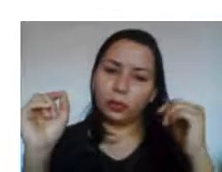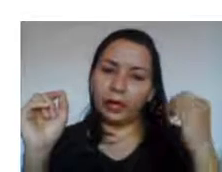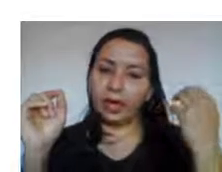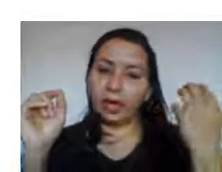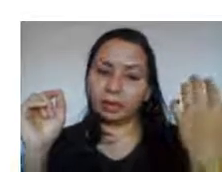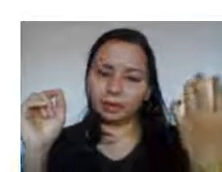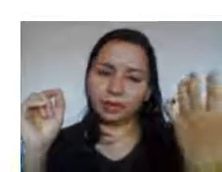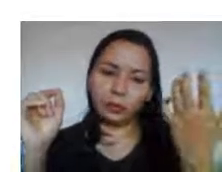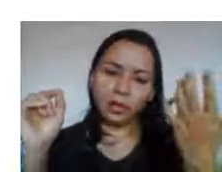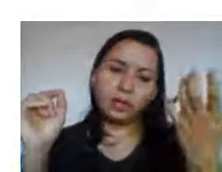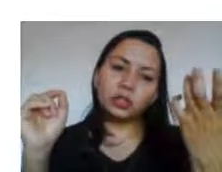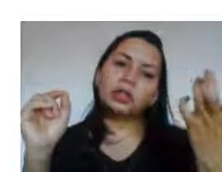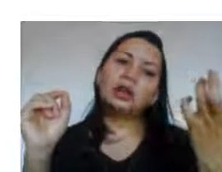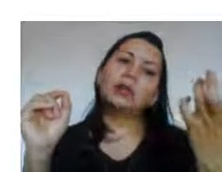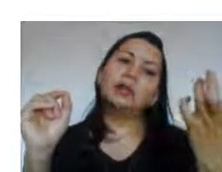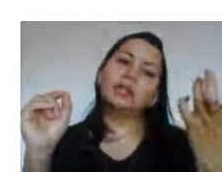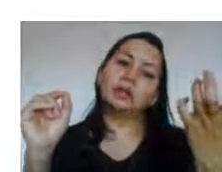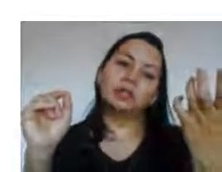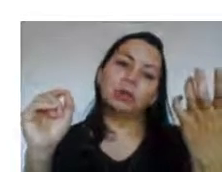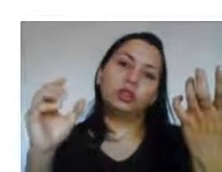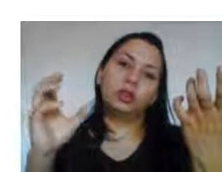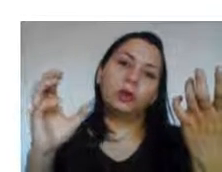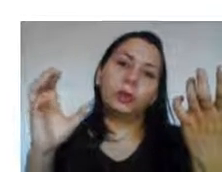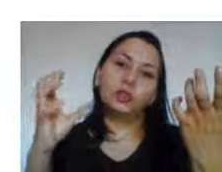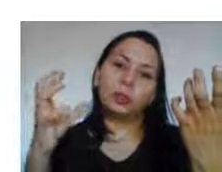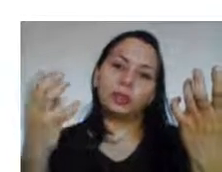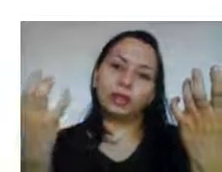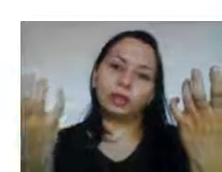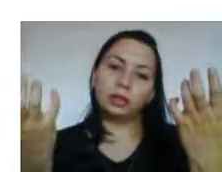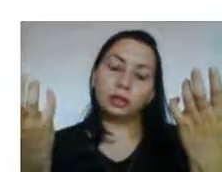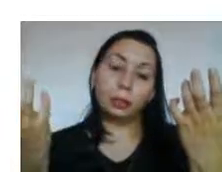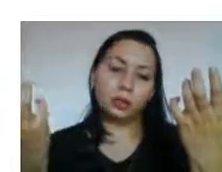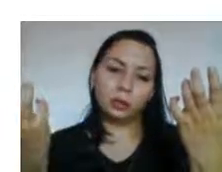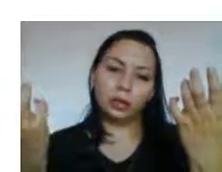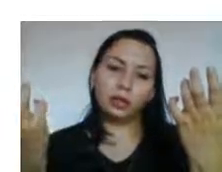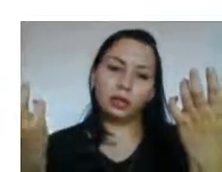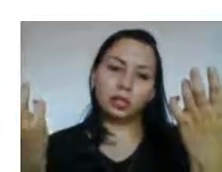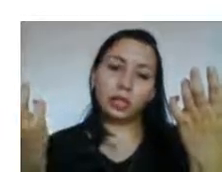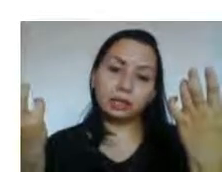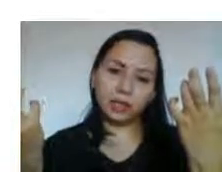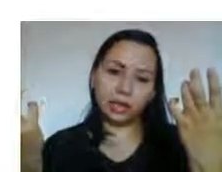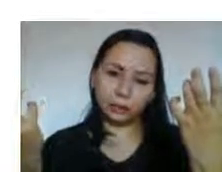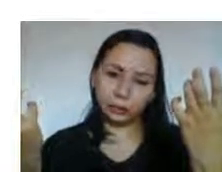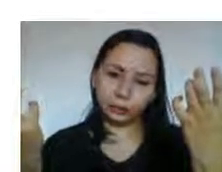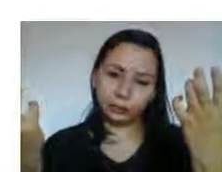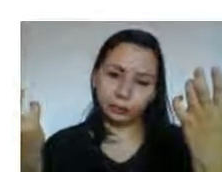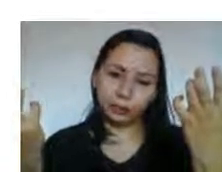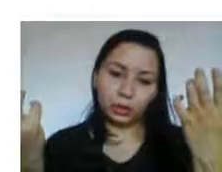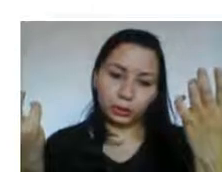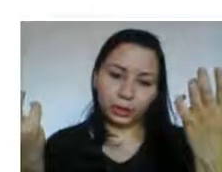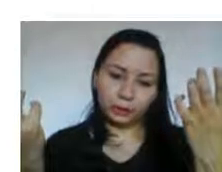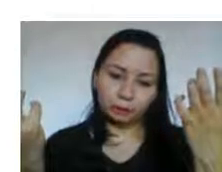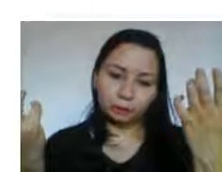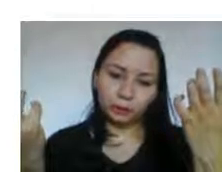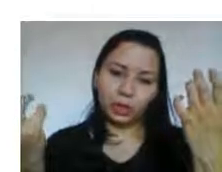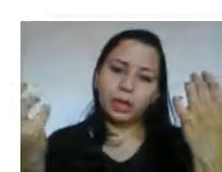transição, esse ambiente de campo, esse ecossistema de campo, ele pode passar a ser depois um ambiente de deserto,